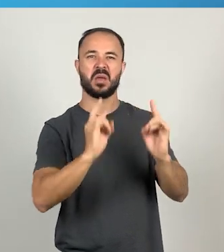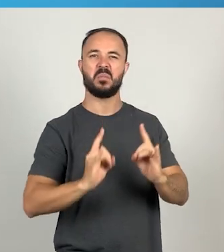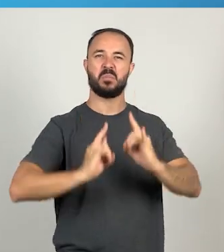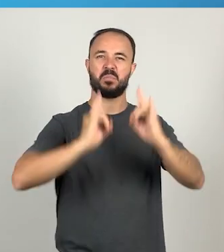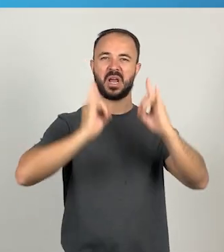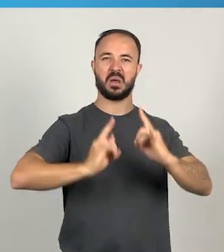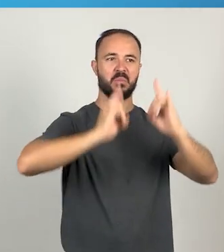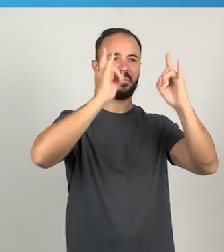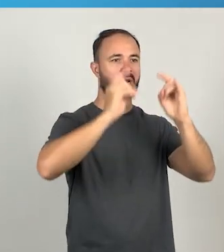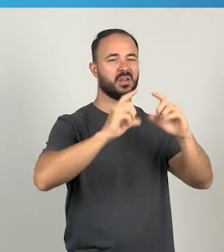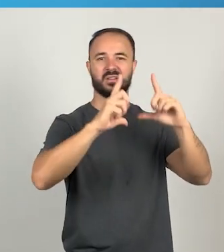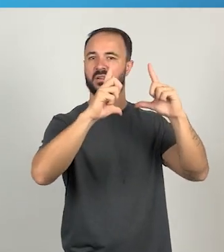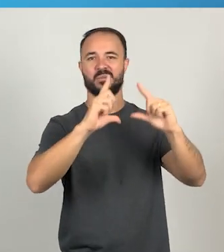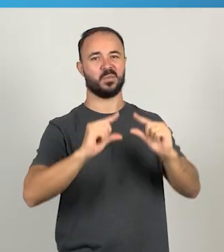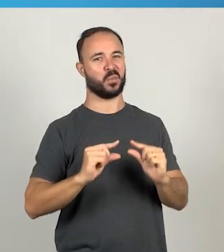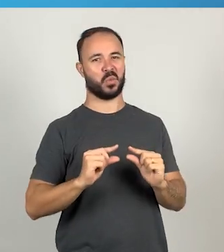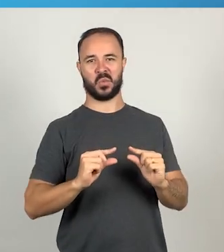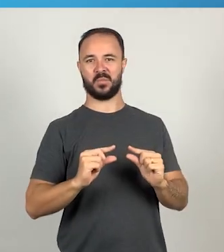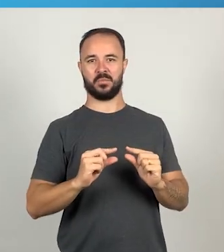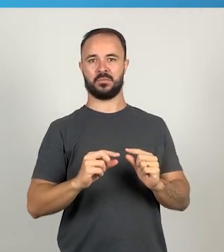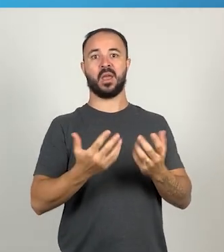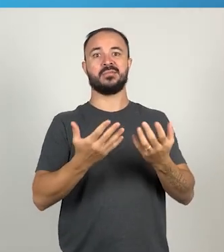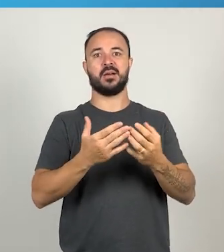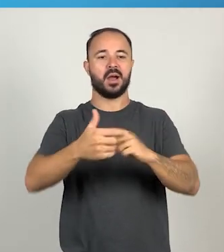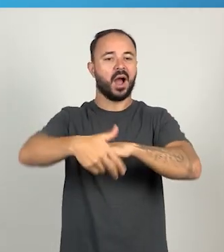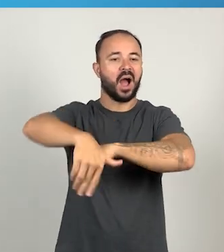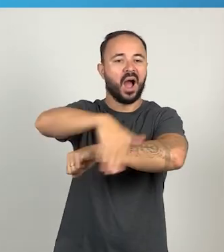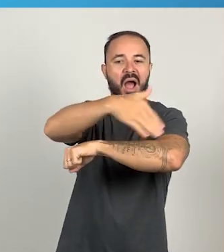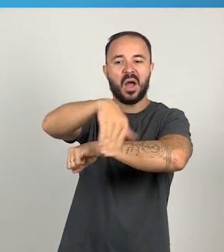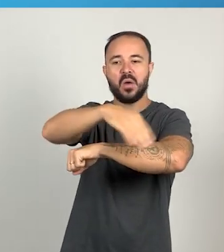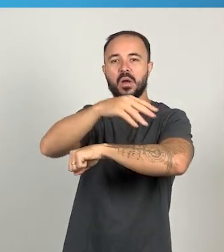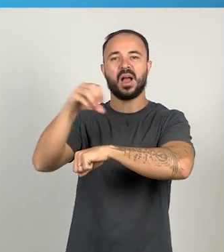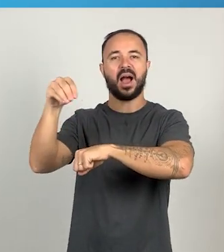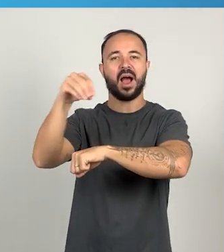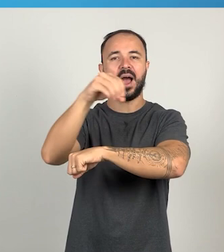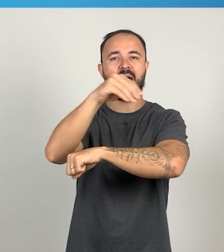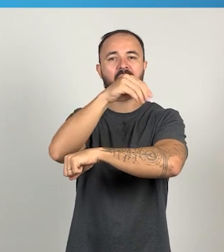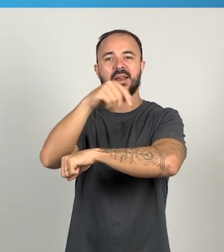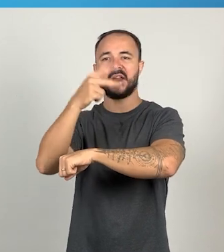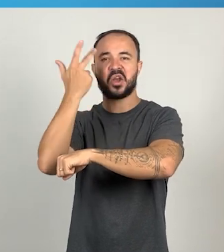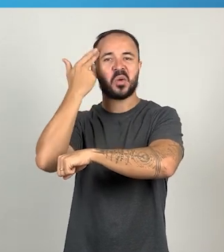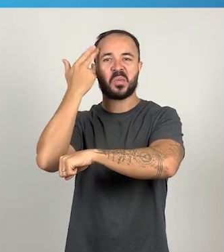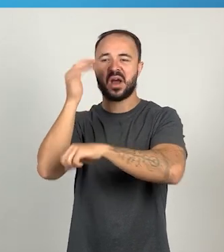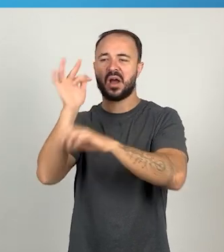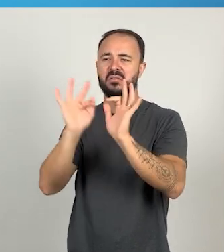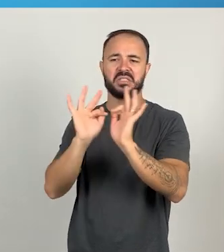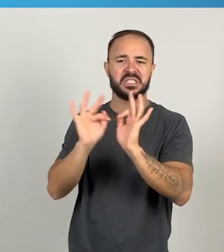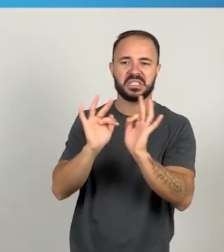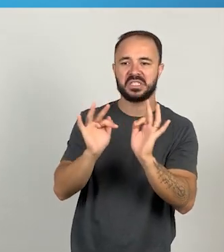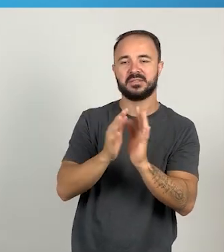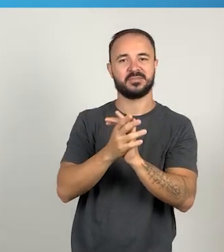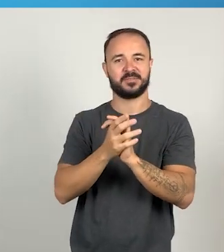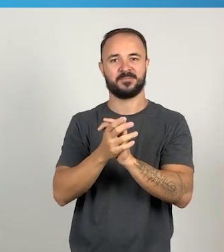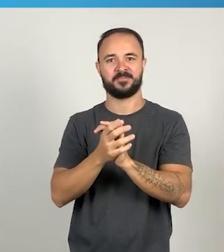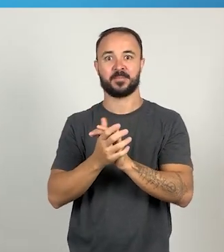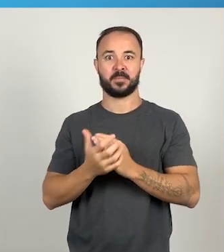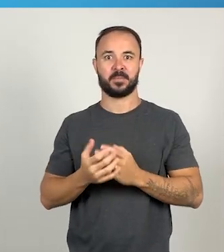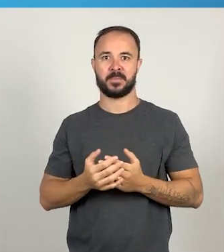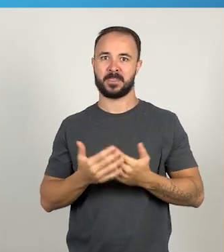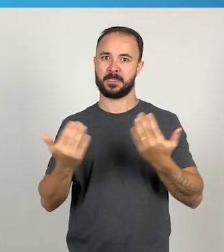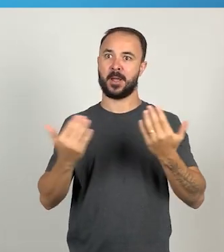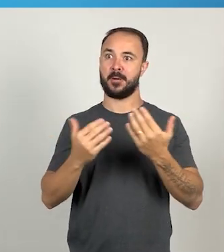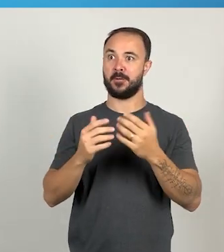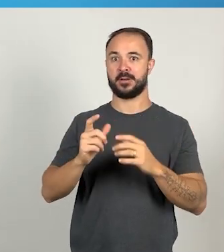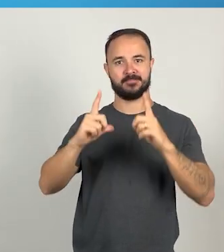não há asfalto, né? Aquela chãozinho batido, ao fundo do rio Tocantins. A segunda imagem, na parte mais